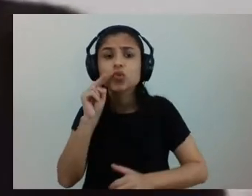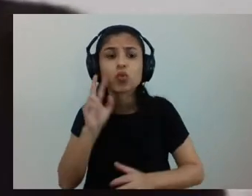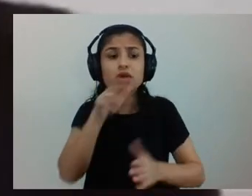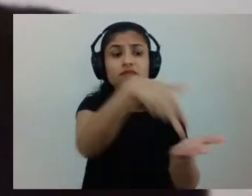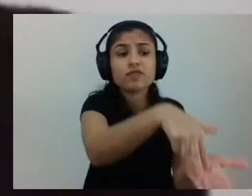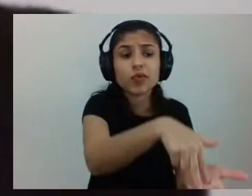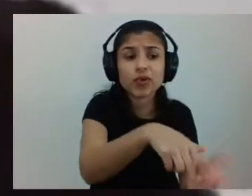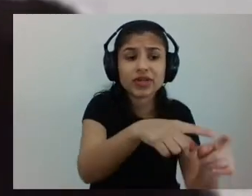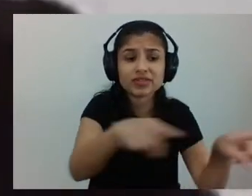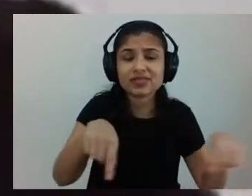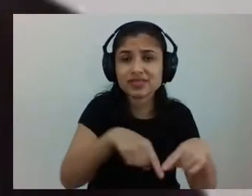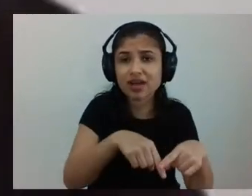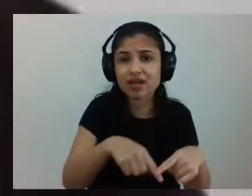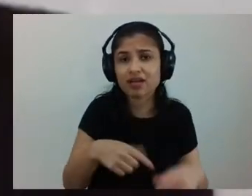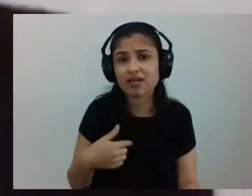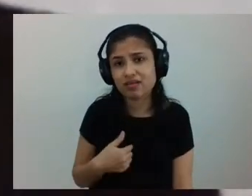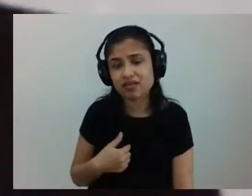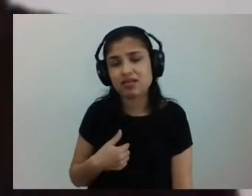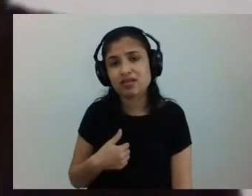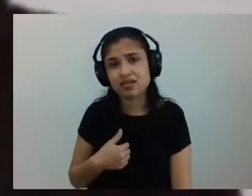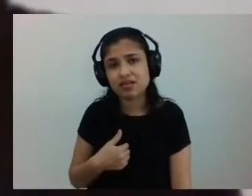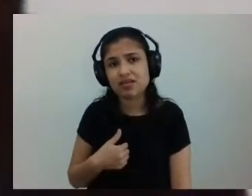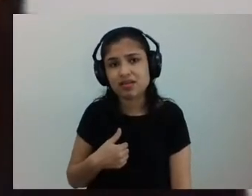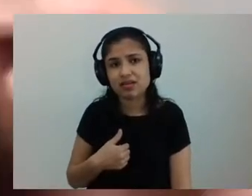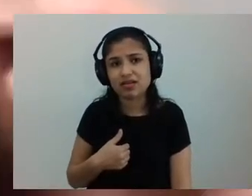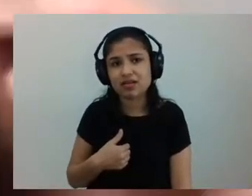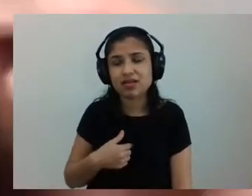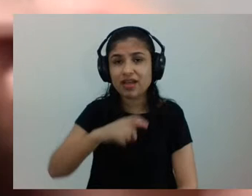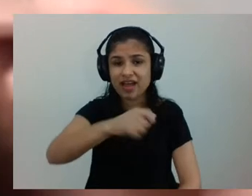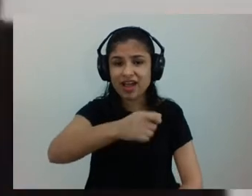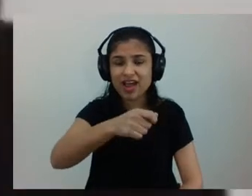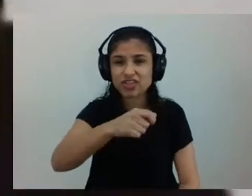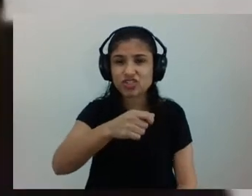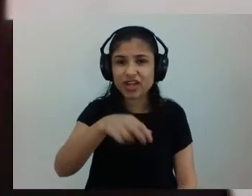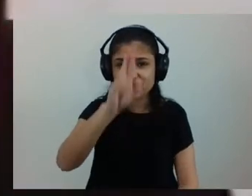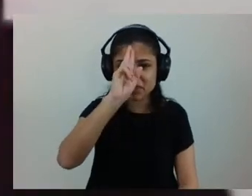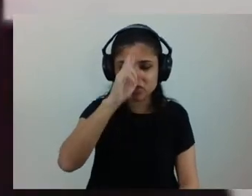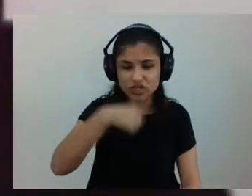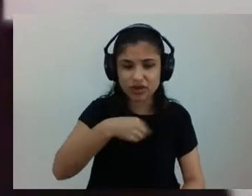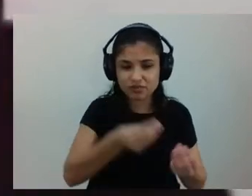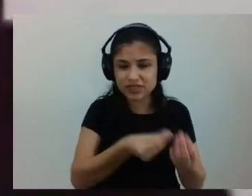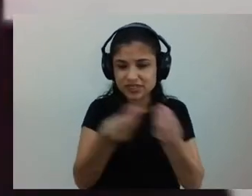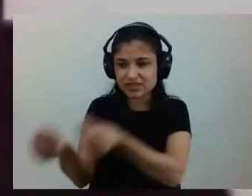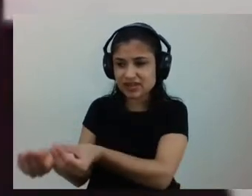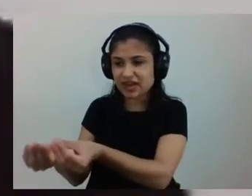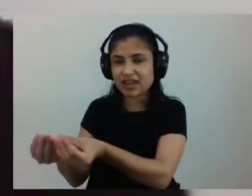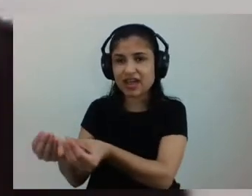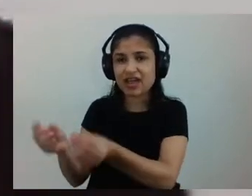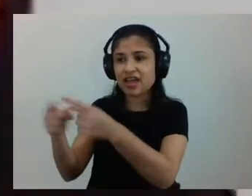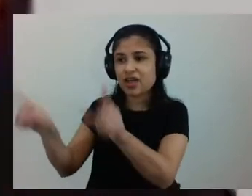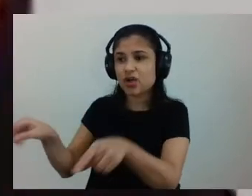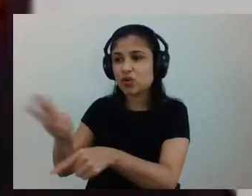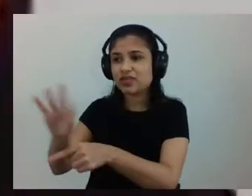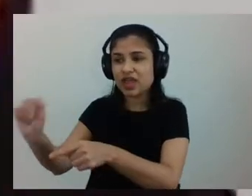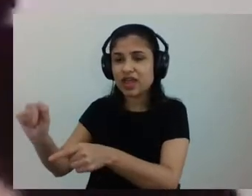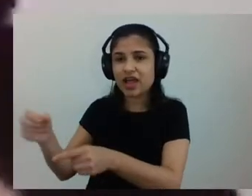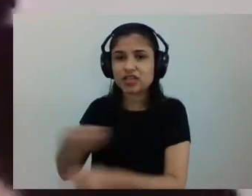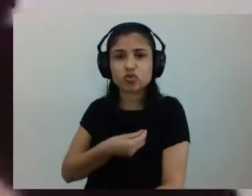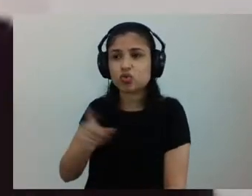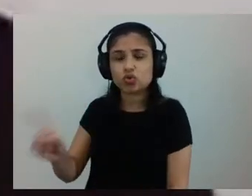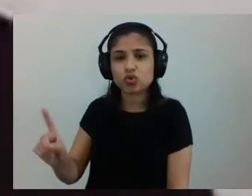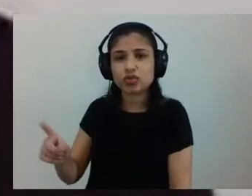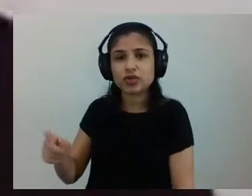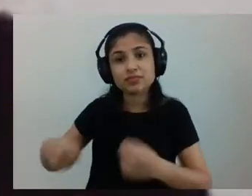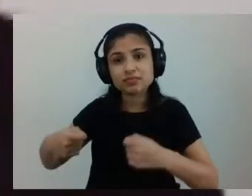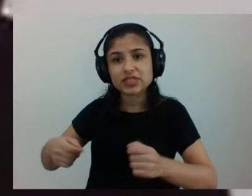meio-dia e não tenho que deixar a chave porque a zeladora do prédio não está lá. Hora do almoço normalmente dela quando eu dou aula. Então, eu teria que ter uma caixinha para deixar a chave e